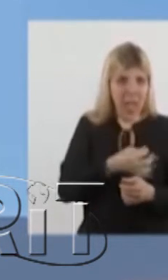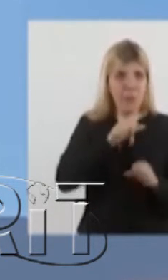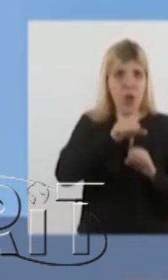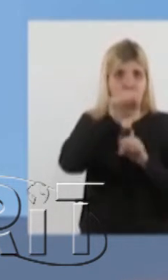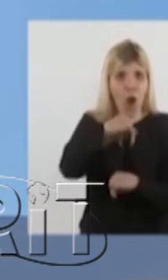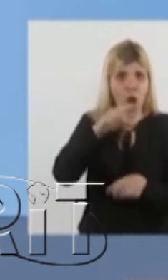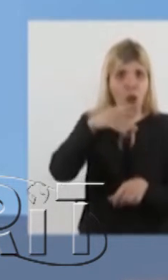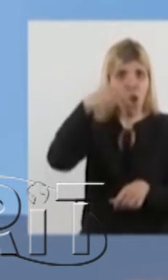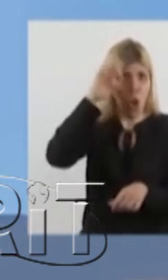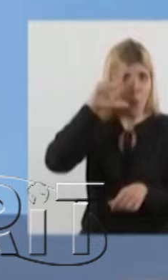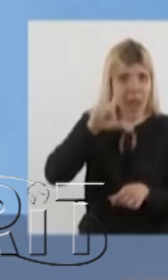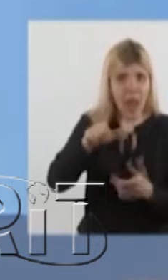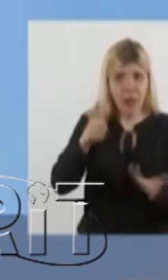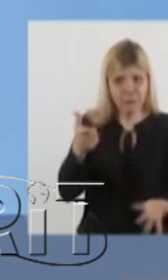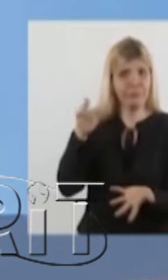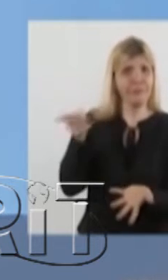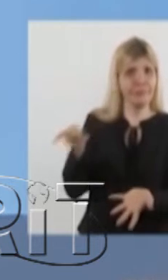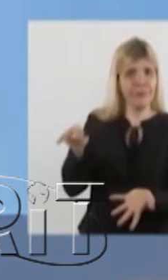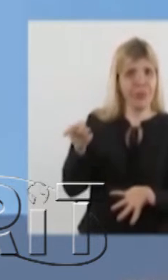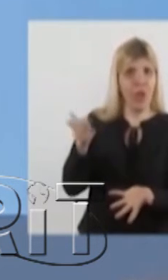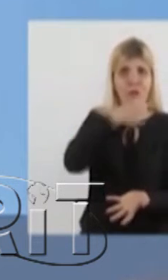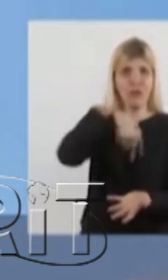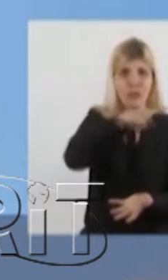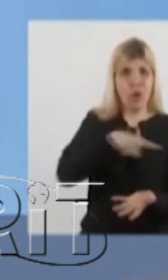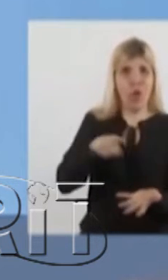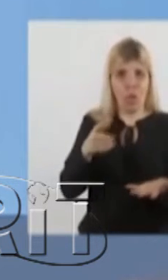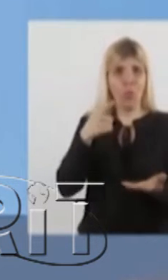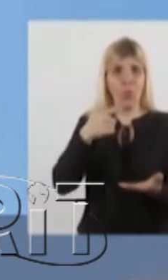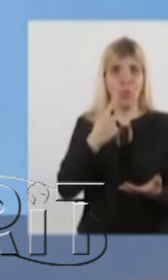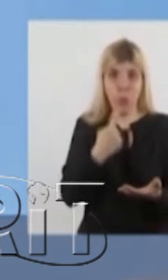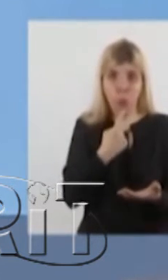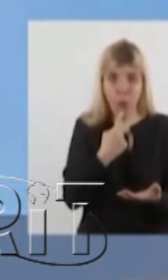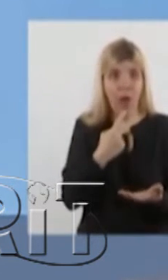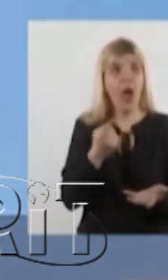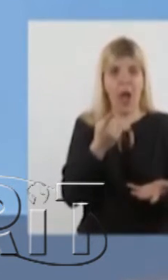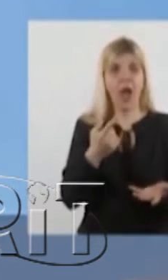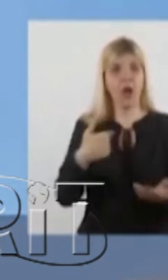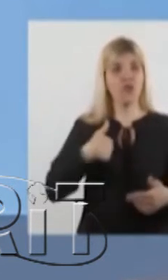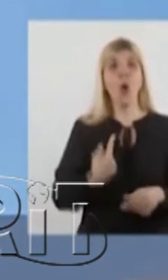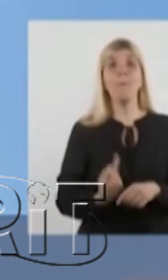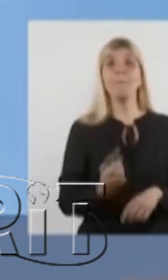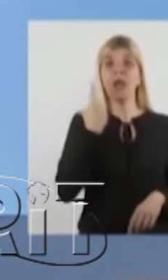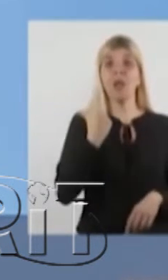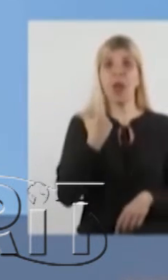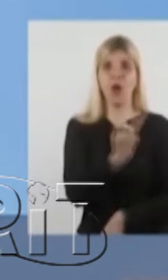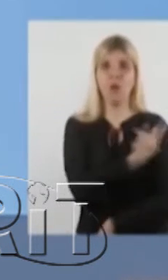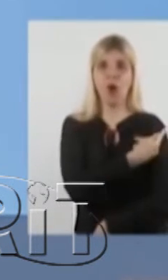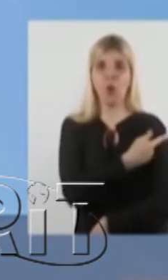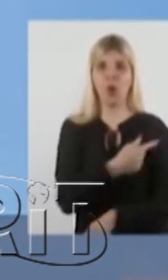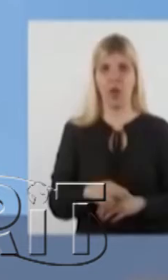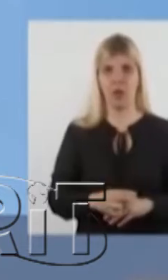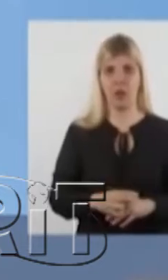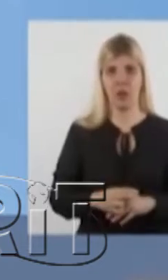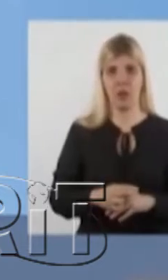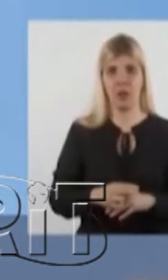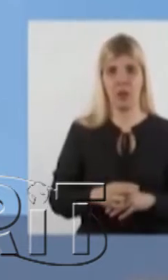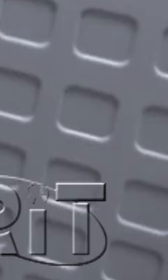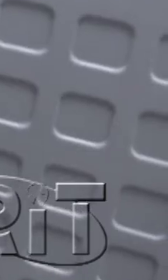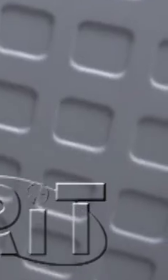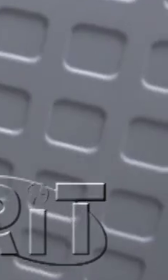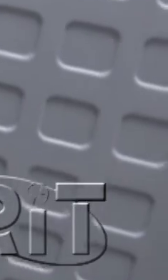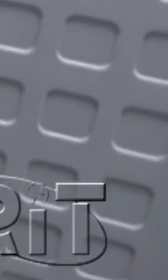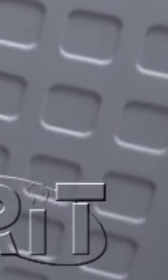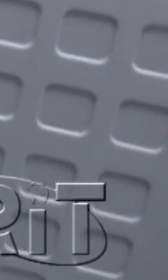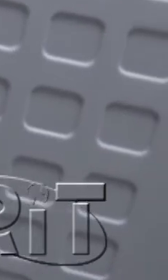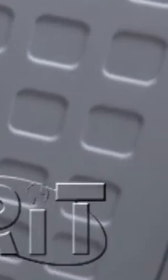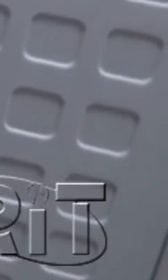para sacar o lugar à toa quando nos colocou nessa primeira vez algumas região e não tem mais moradores a criar agora